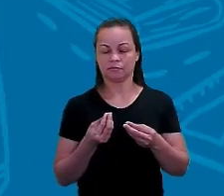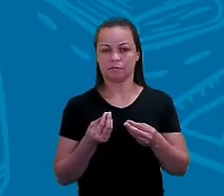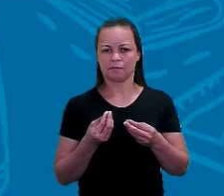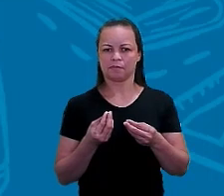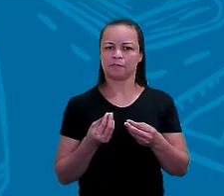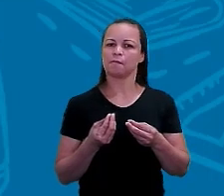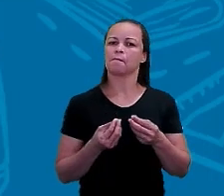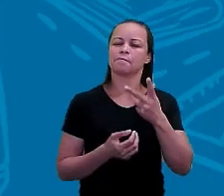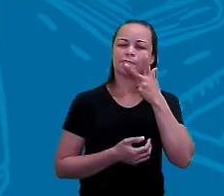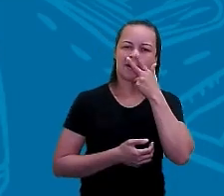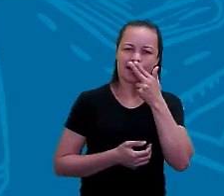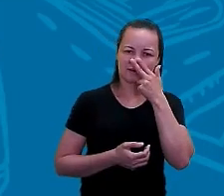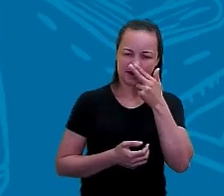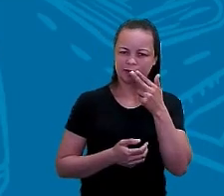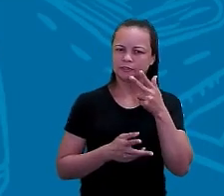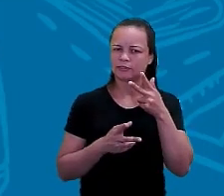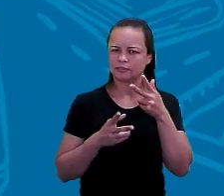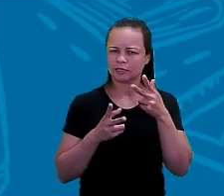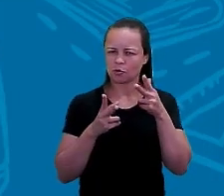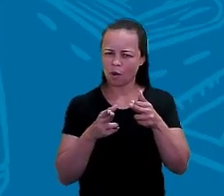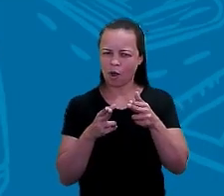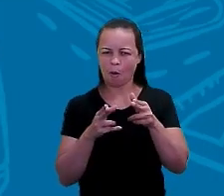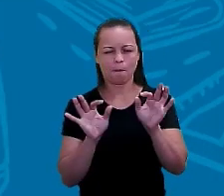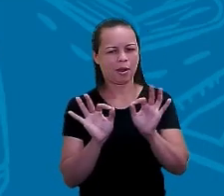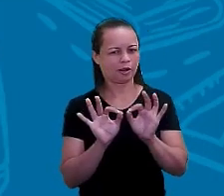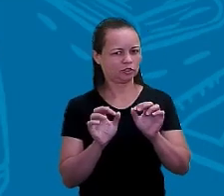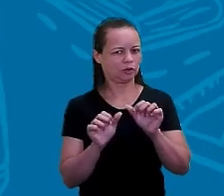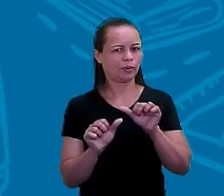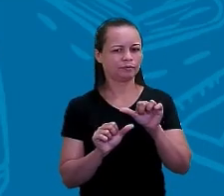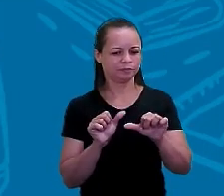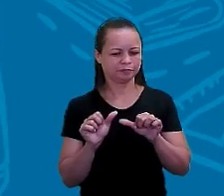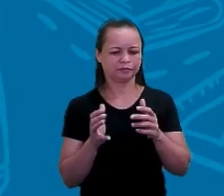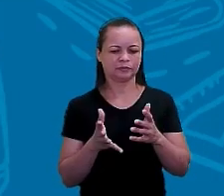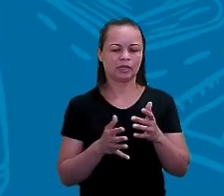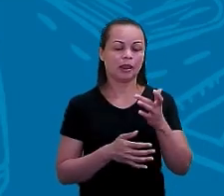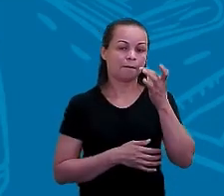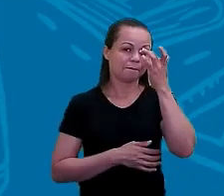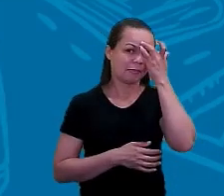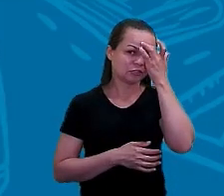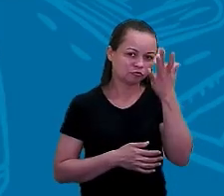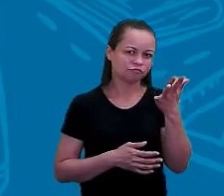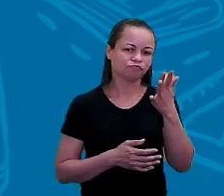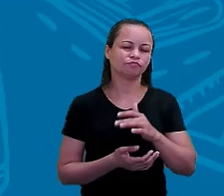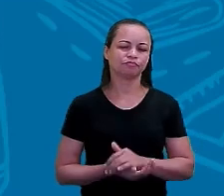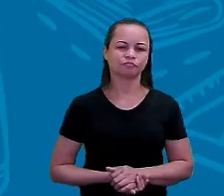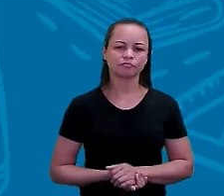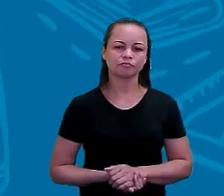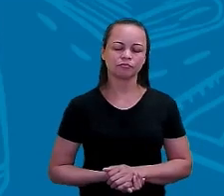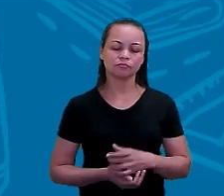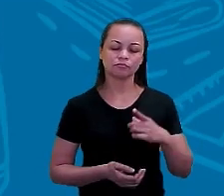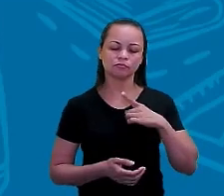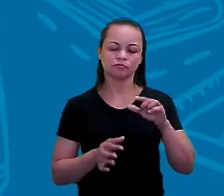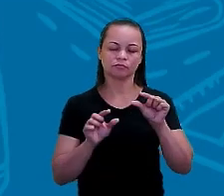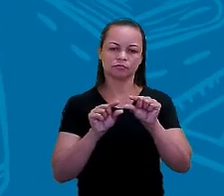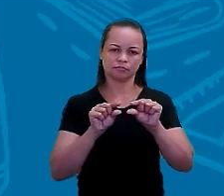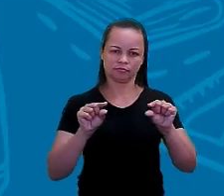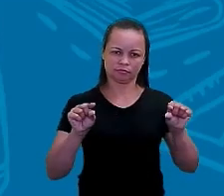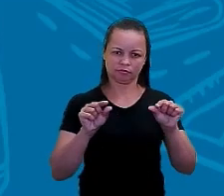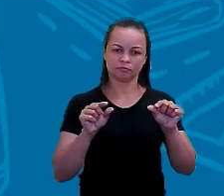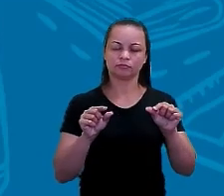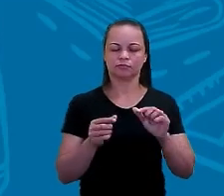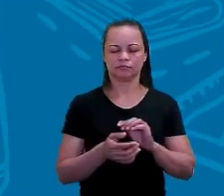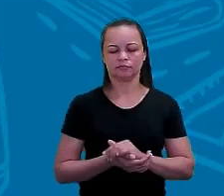parece, mas não é do mesmo jeito, não. A interrogativa, ela é mais fácil. Por quê? Eu tenho aí a frase, ó. He wrote